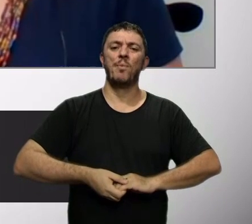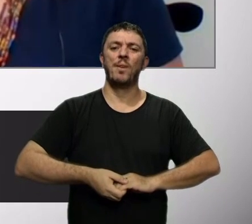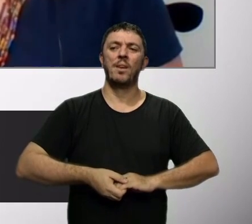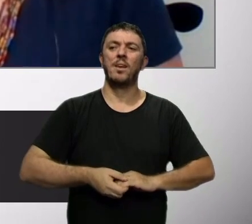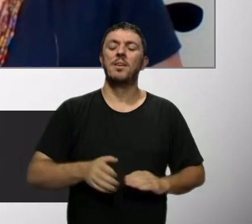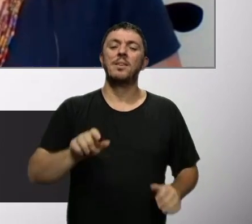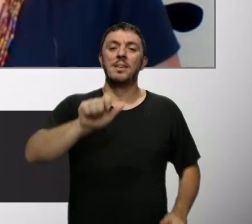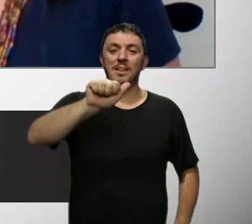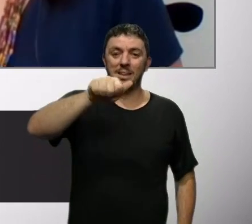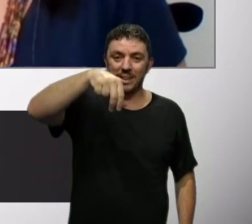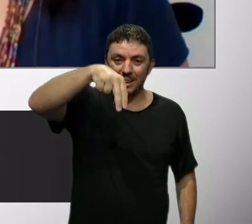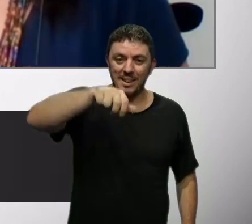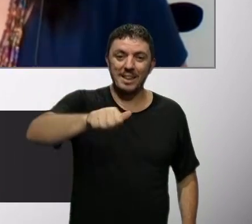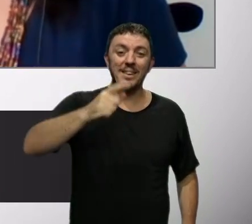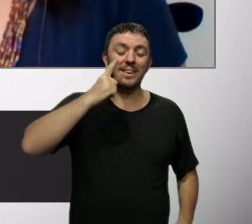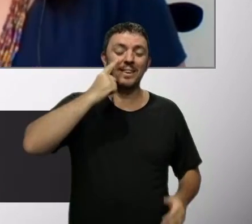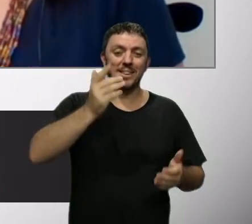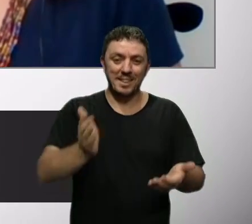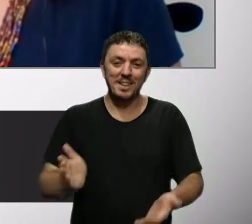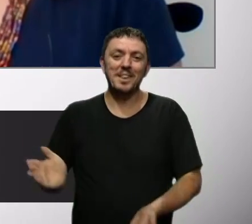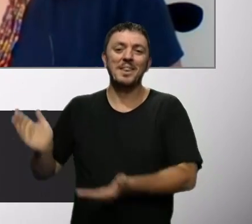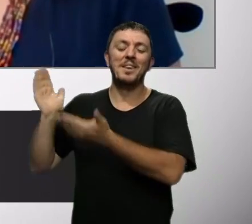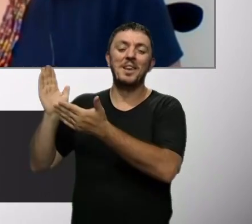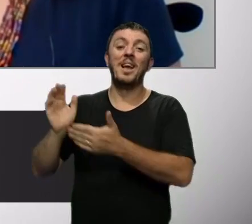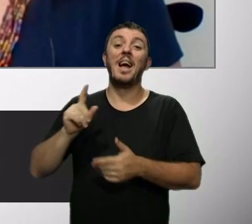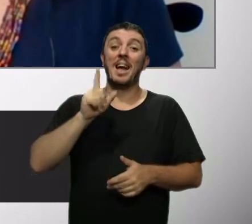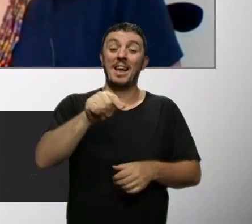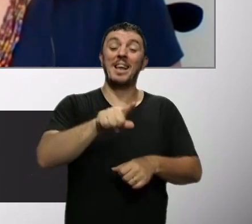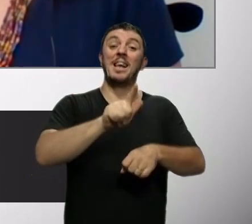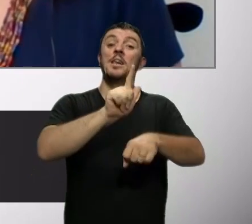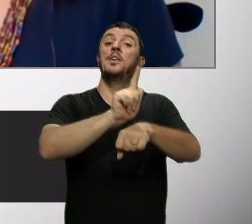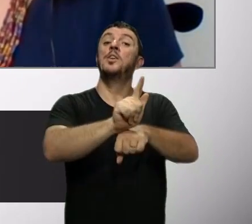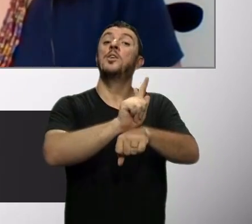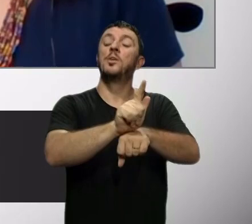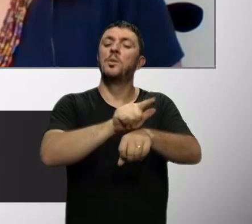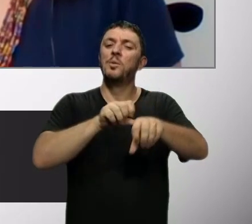Ana, o que você achou dessa ação da UGE? Também